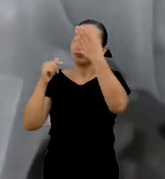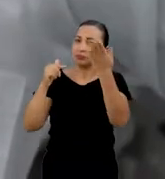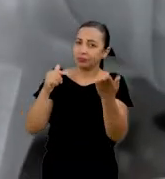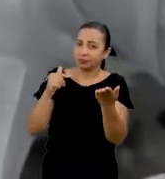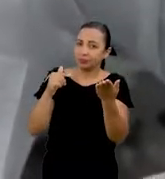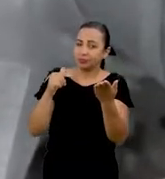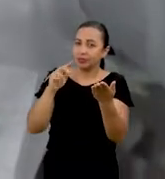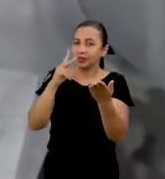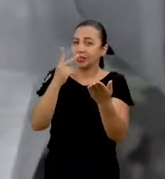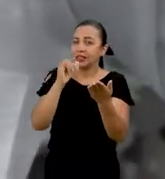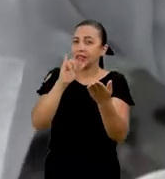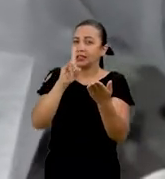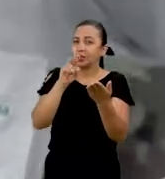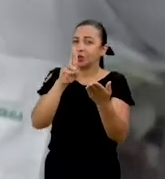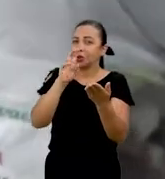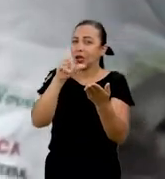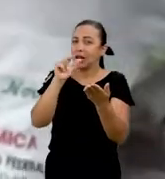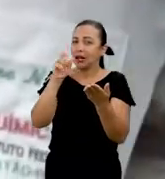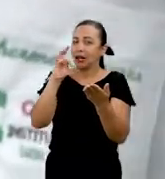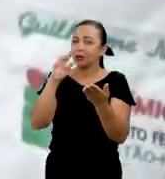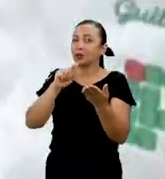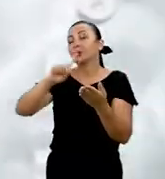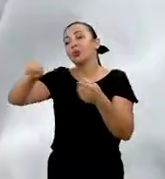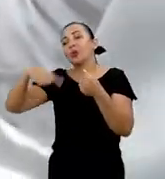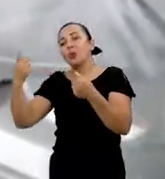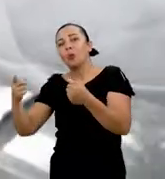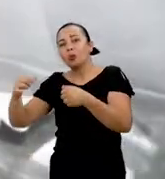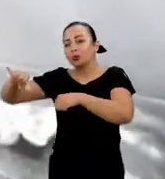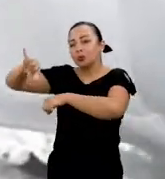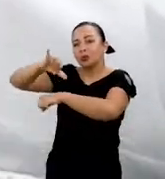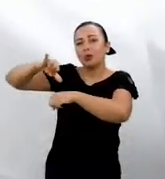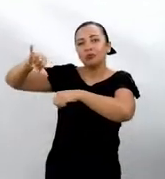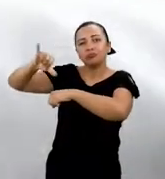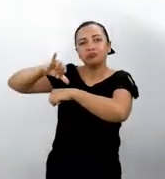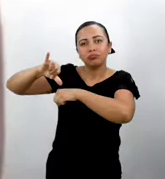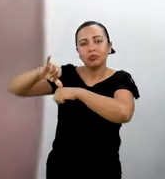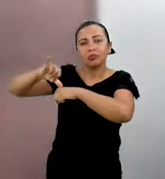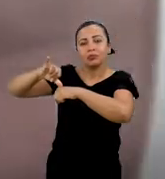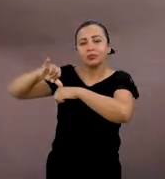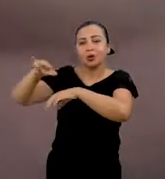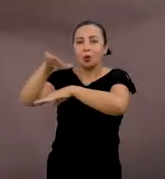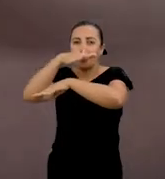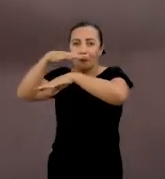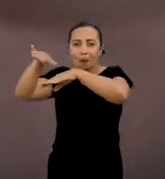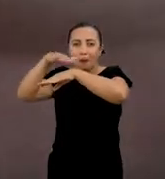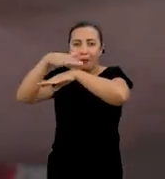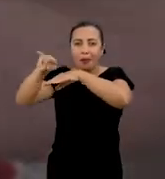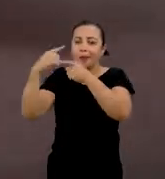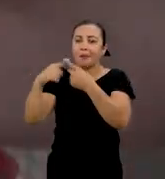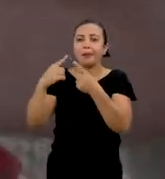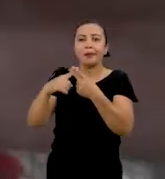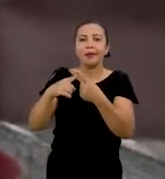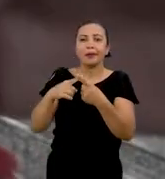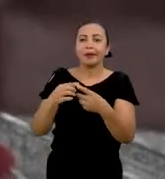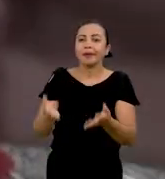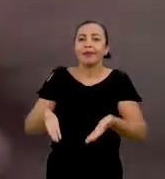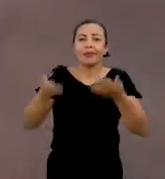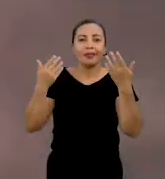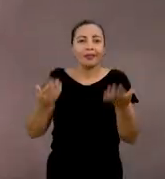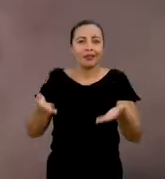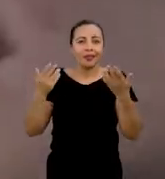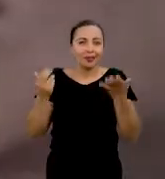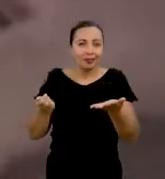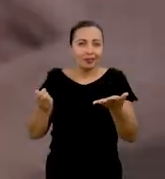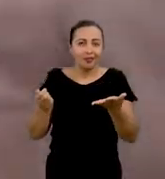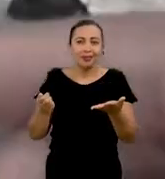hidrolato e olha essencial porque essa pode dizer que fica superior ele fica em cima por conta da sua identidade porque é